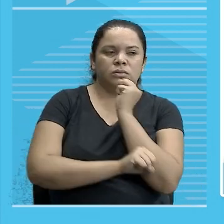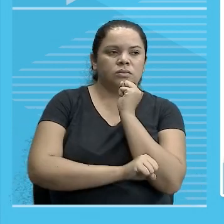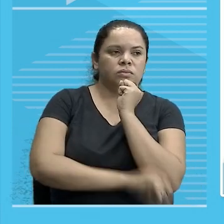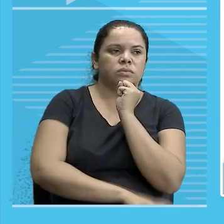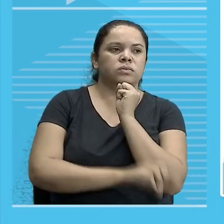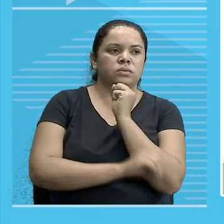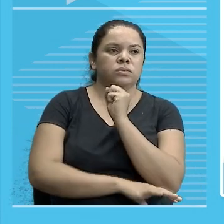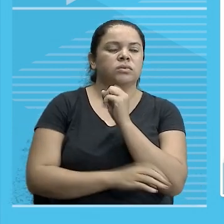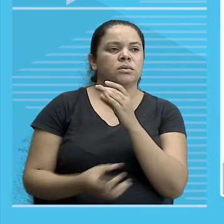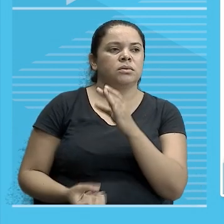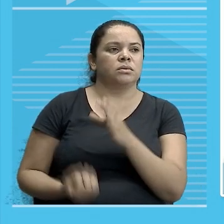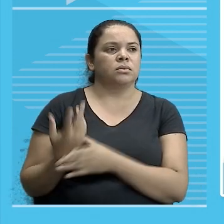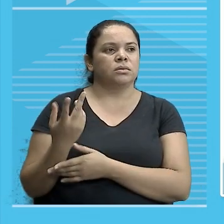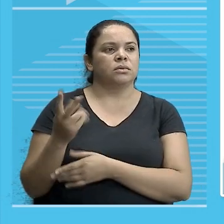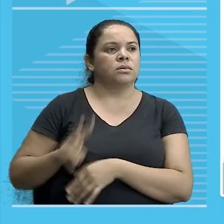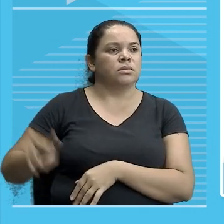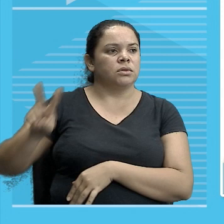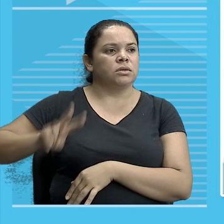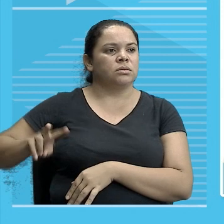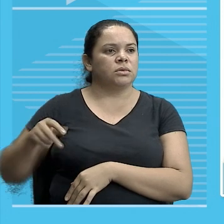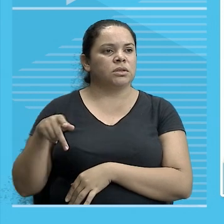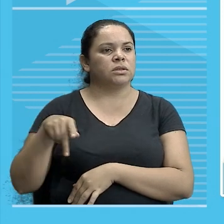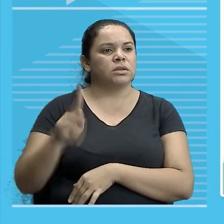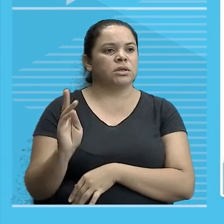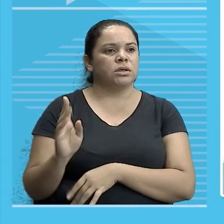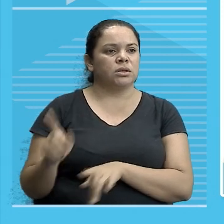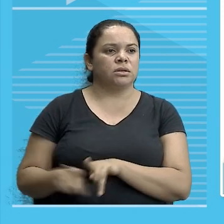K e B12. É aí.